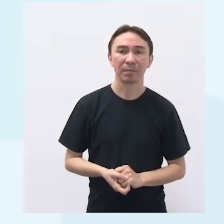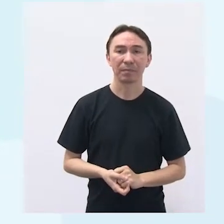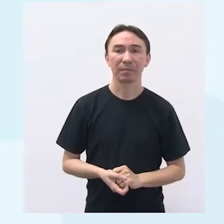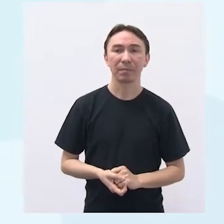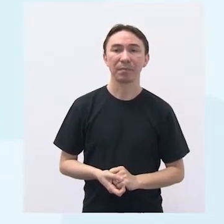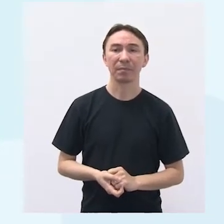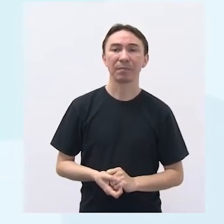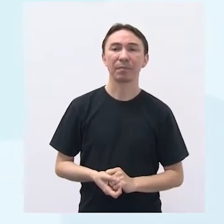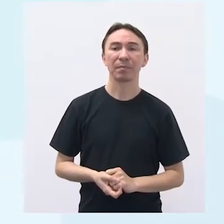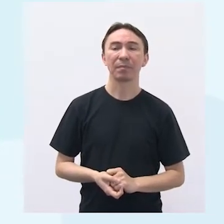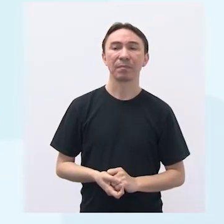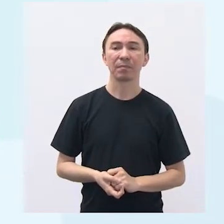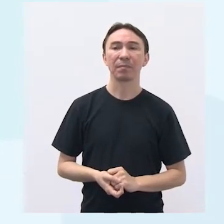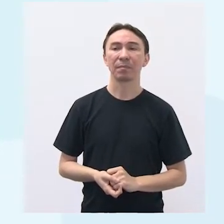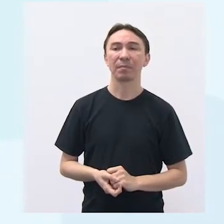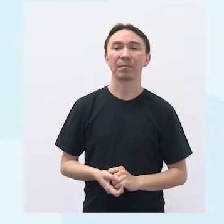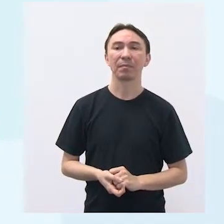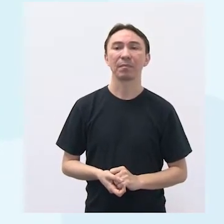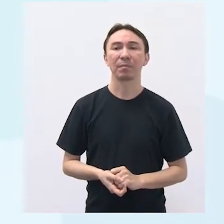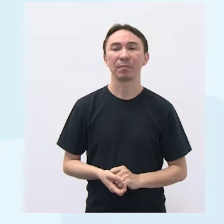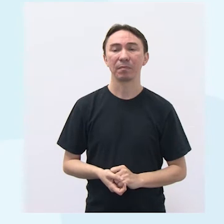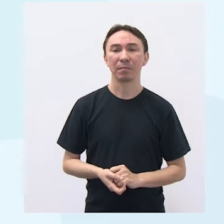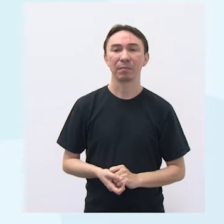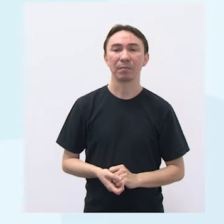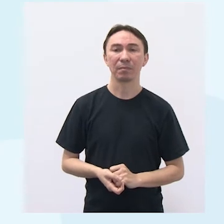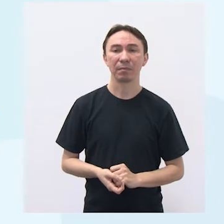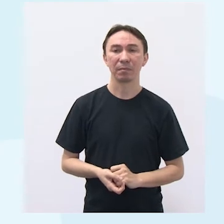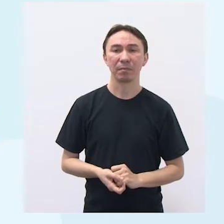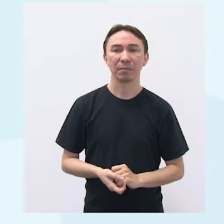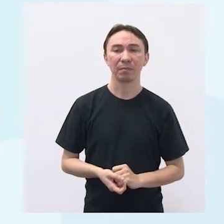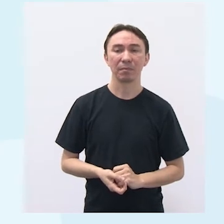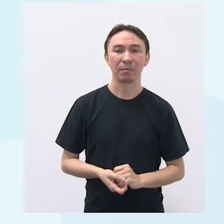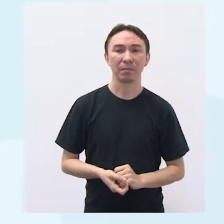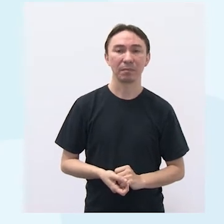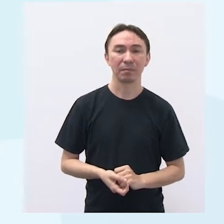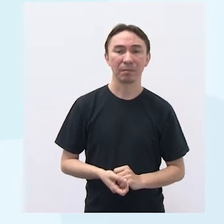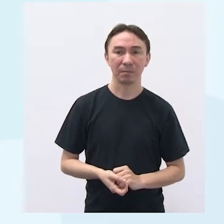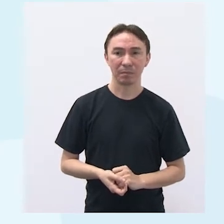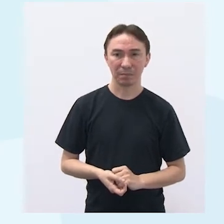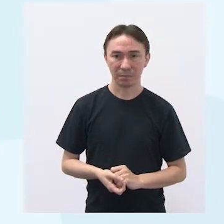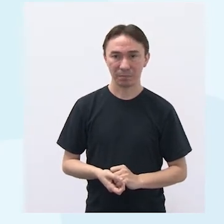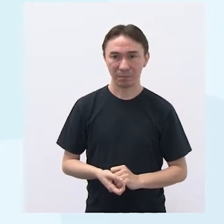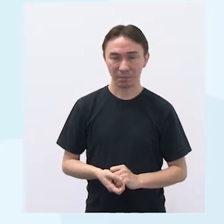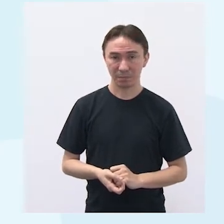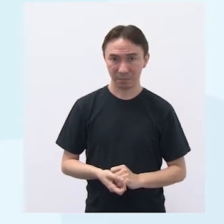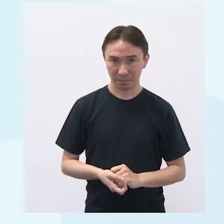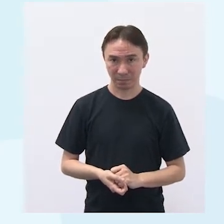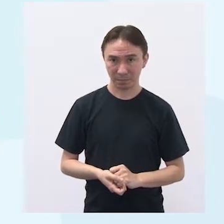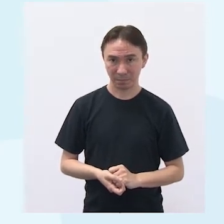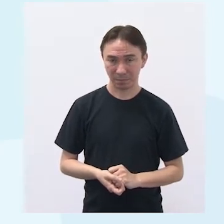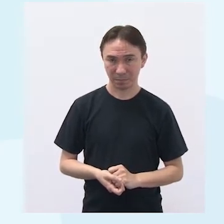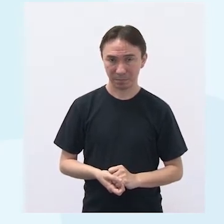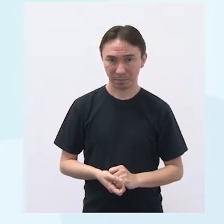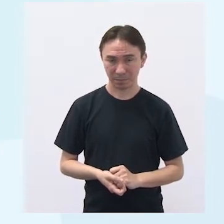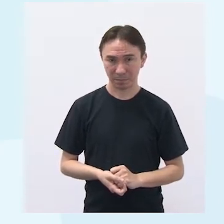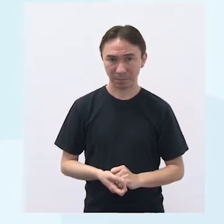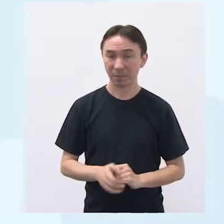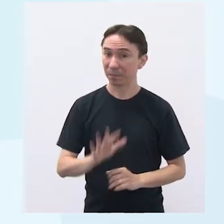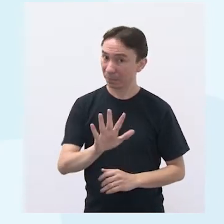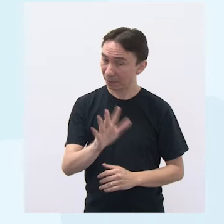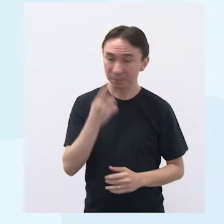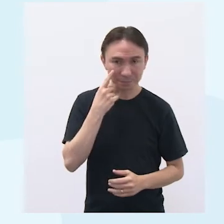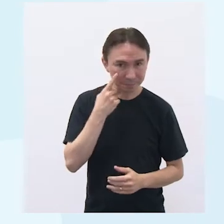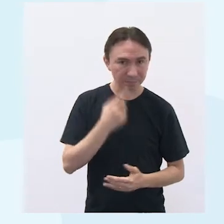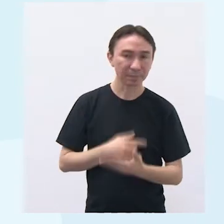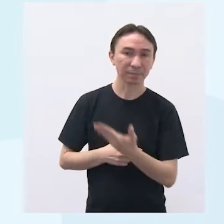vou falar, é o penúltimo, mas eu vou falando aqui para vocês, tá? Então, a gente